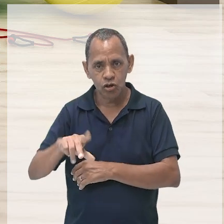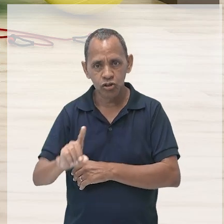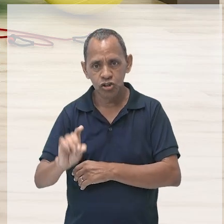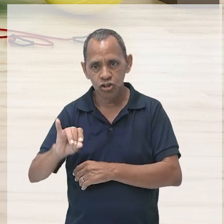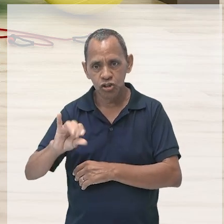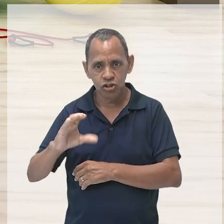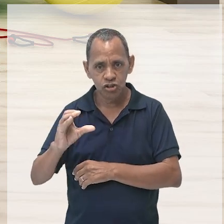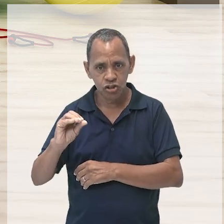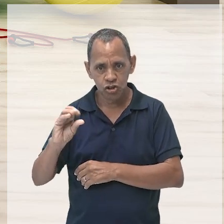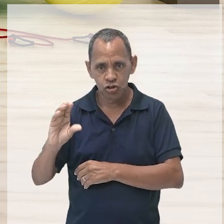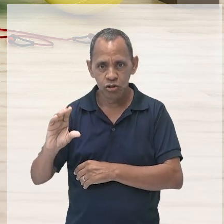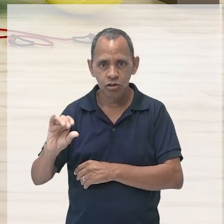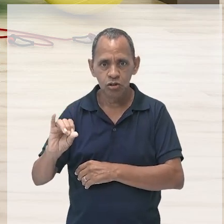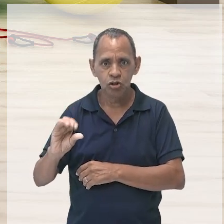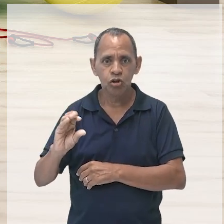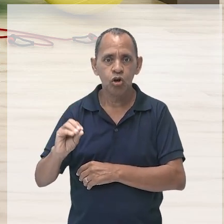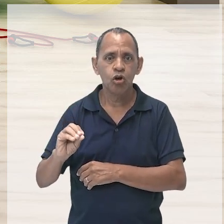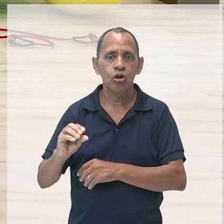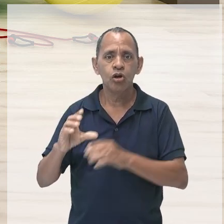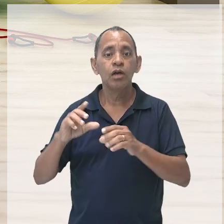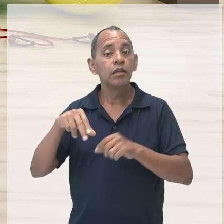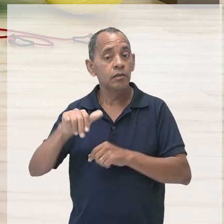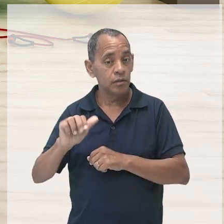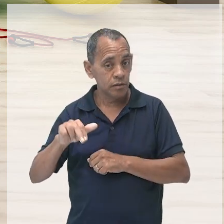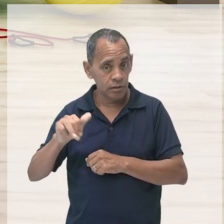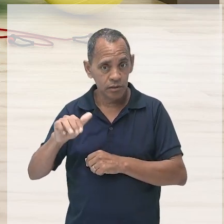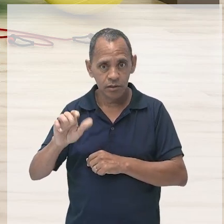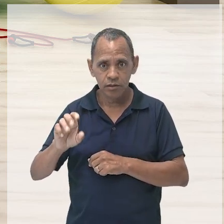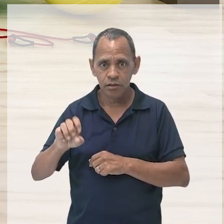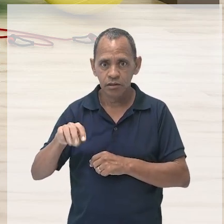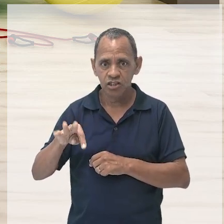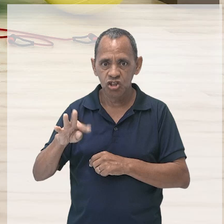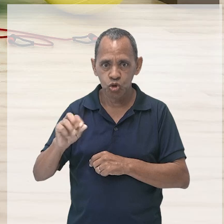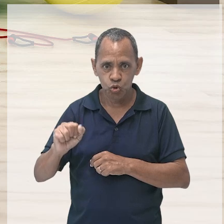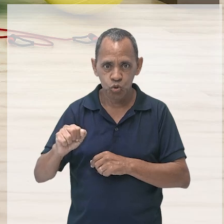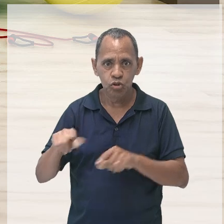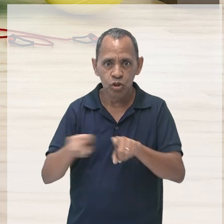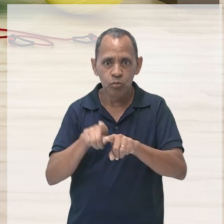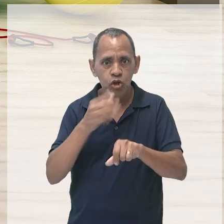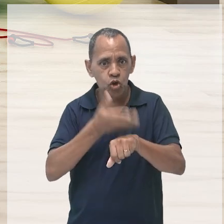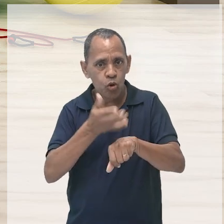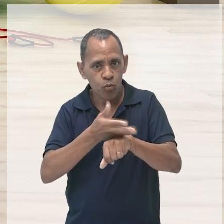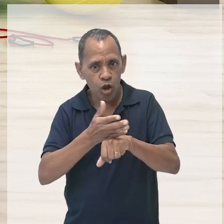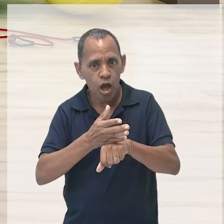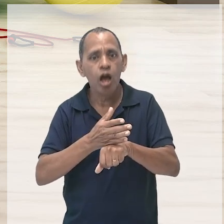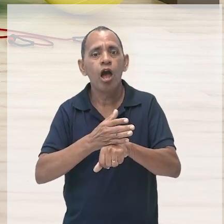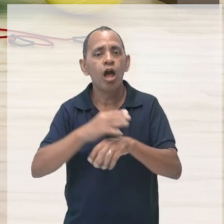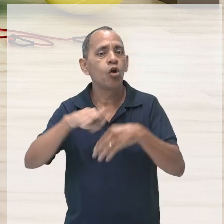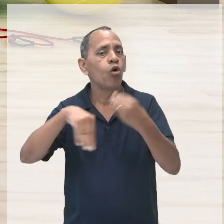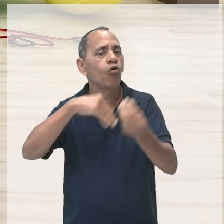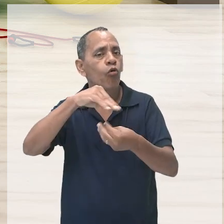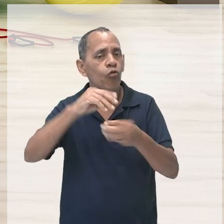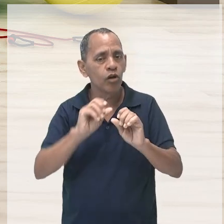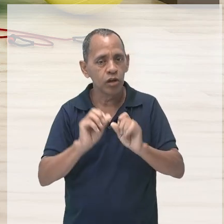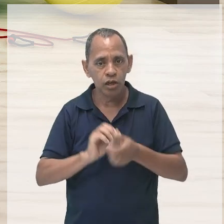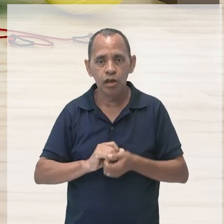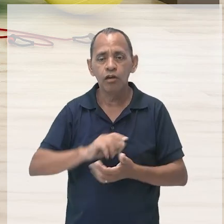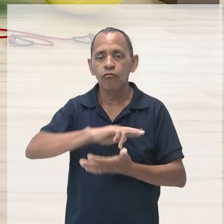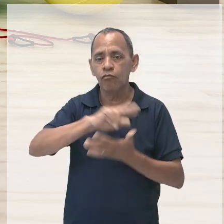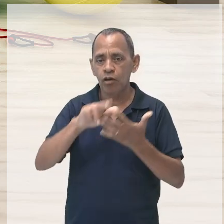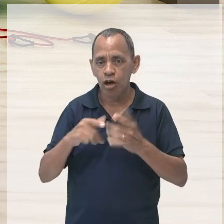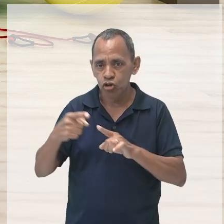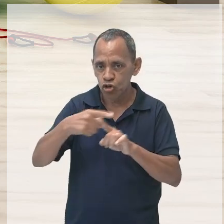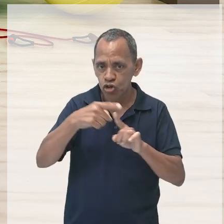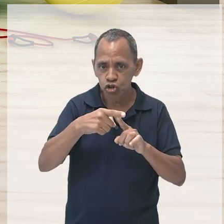ginástica de condicionamento físico ela é uma prática corporal que vai ali envolver diferentes modalidades de exercícios